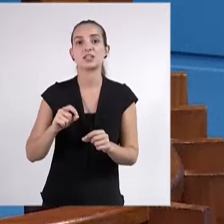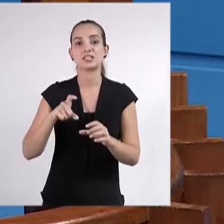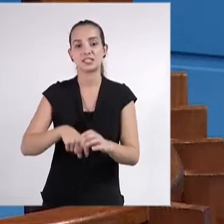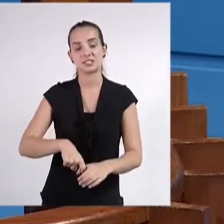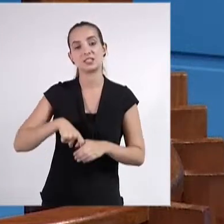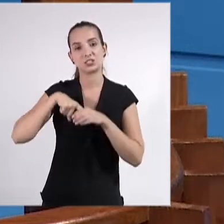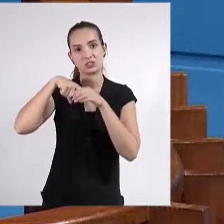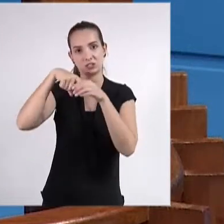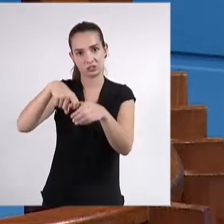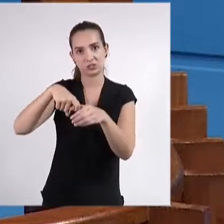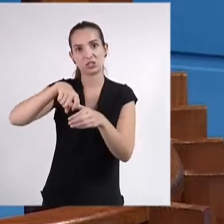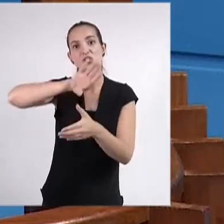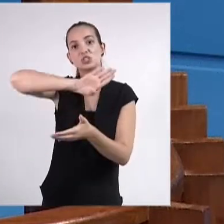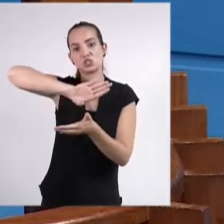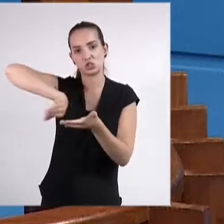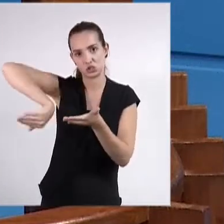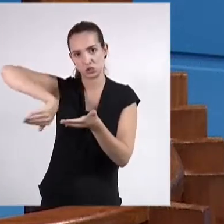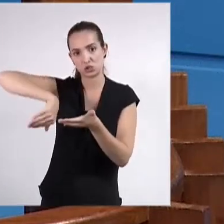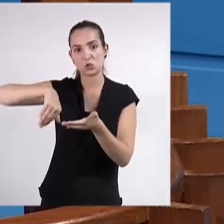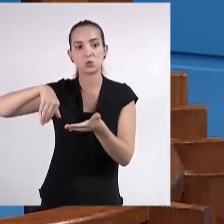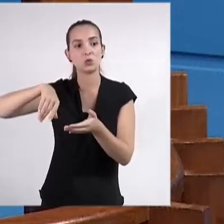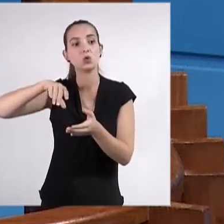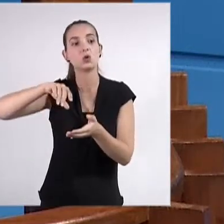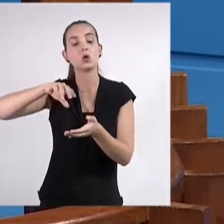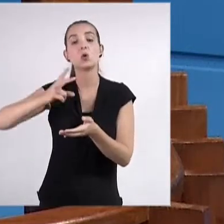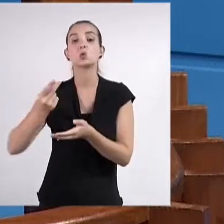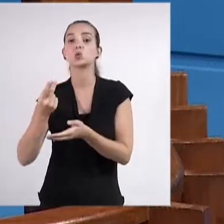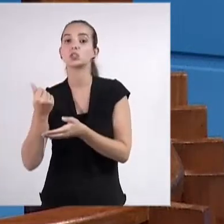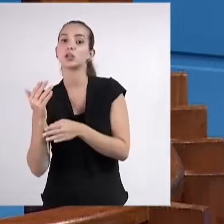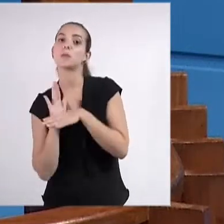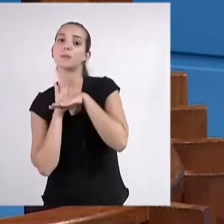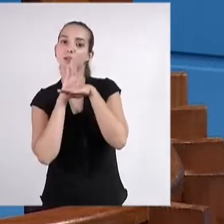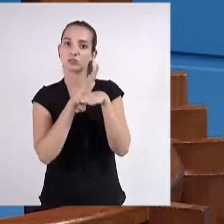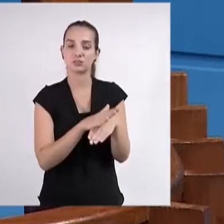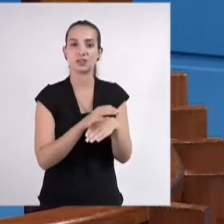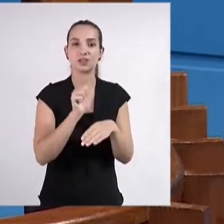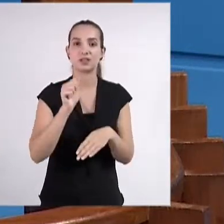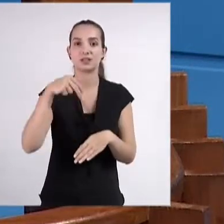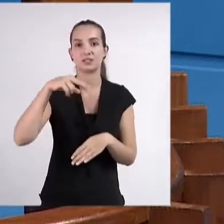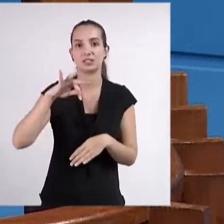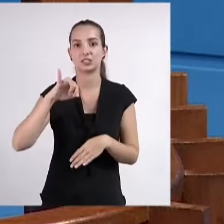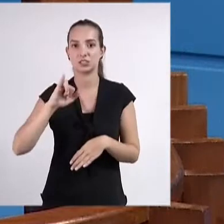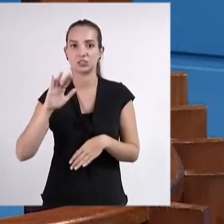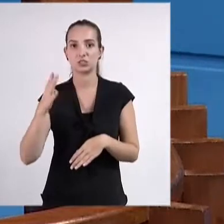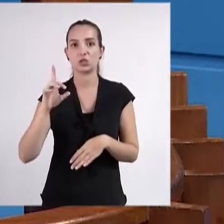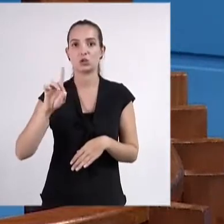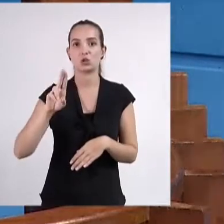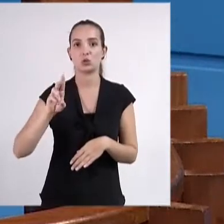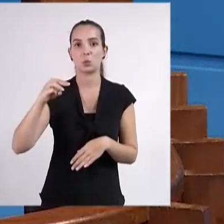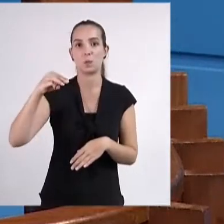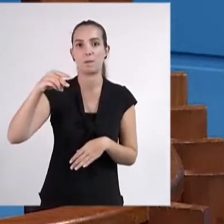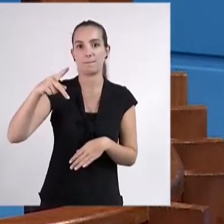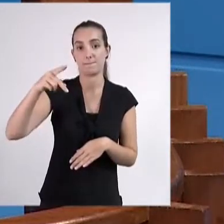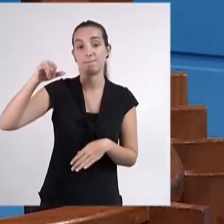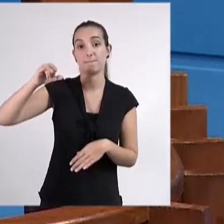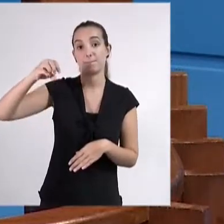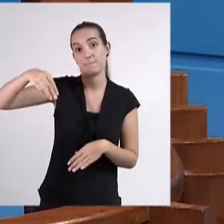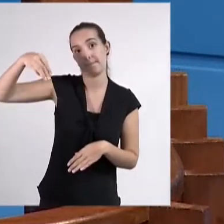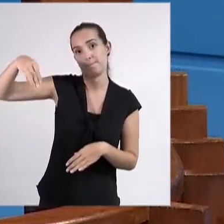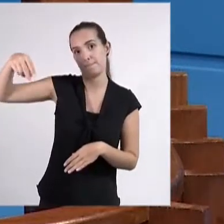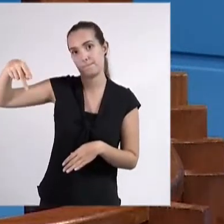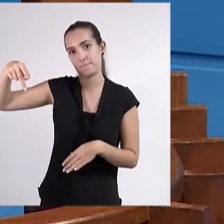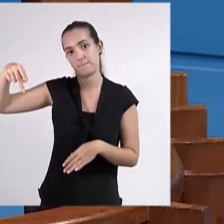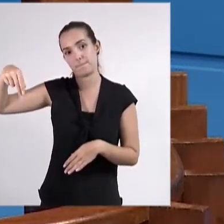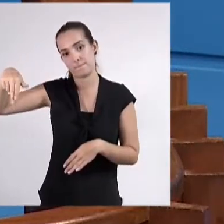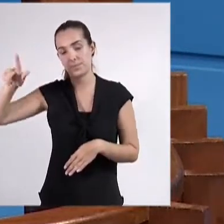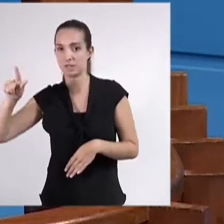antidumping sobre o leite importado da União Europeia da Nova Zelândia, conforme publicado no Diário Oficial da União semana passada. E quero